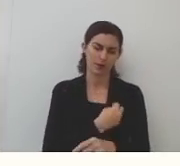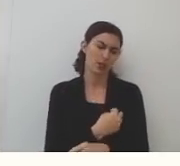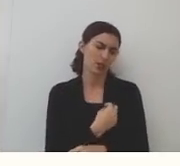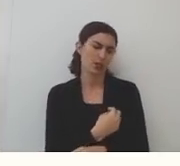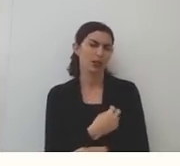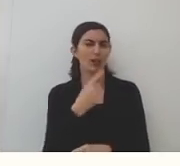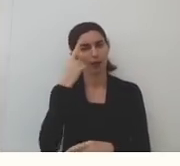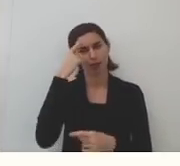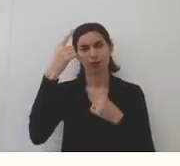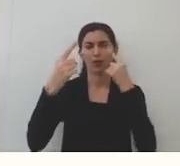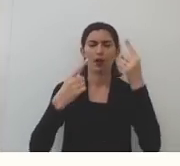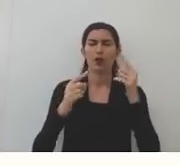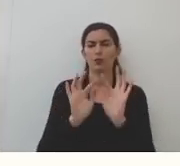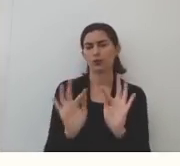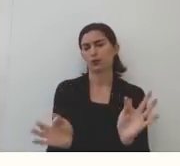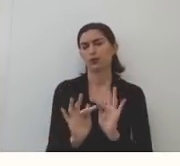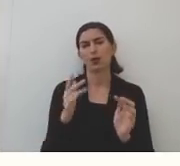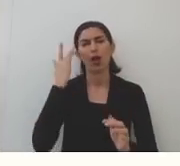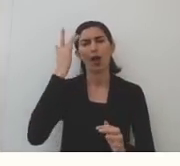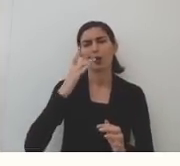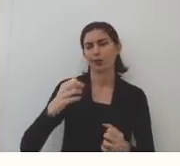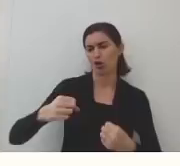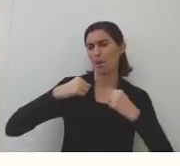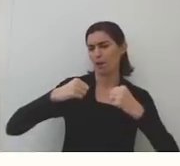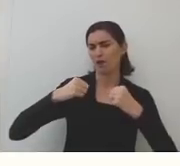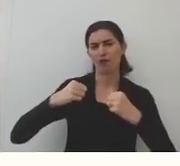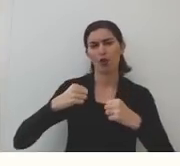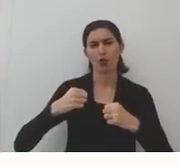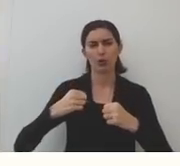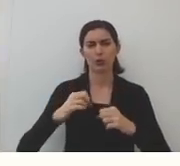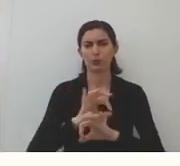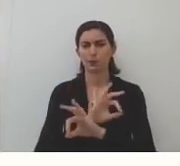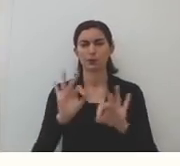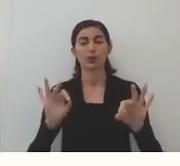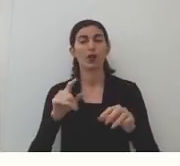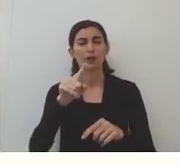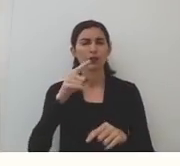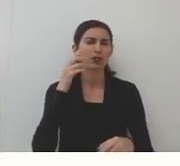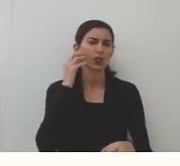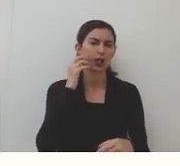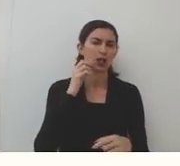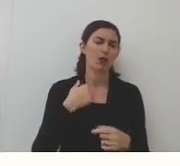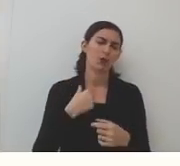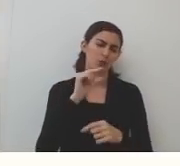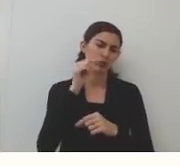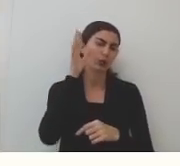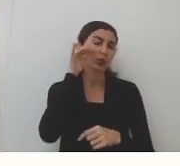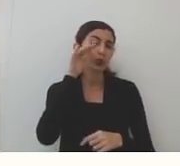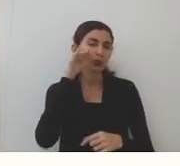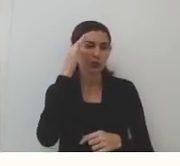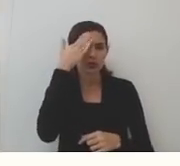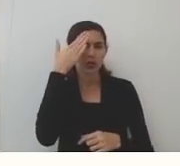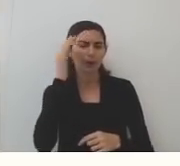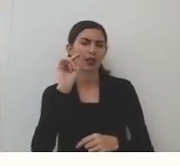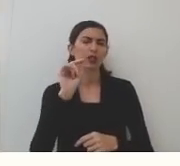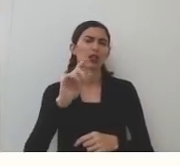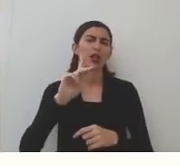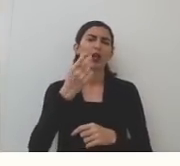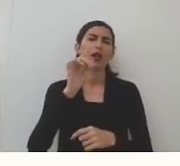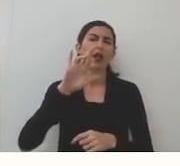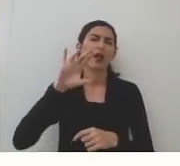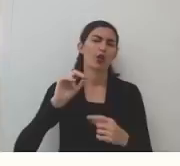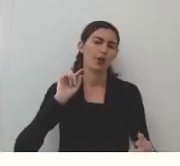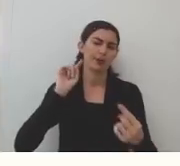vida, ideais ou simplesmente ache os seus poderes espetaculares. Você deve ter ficado um pouco curioso para saber que herói